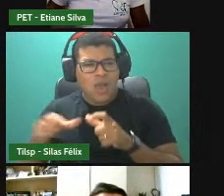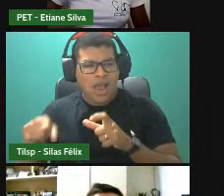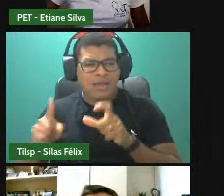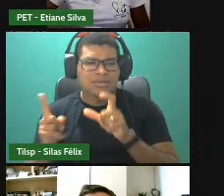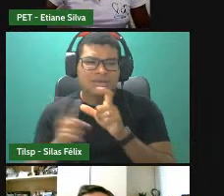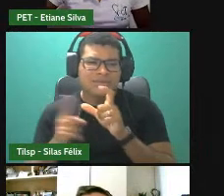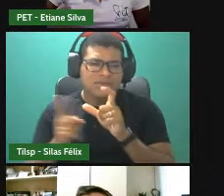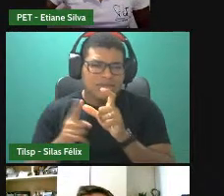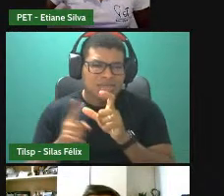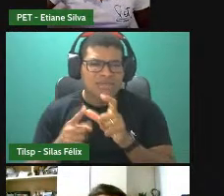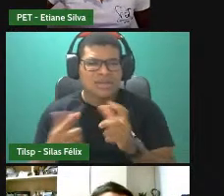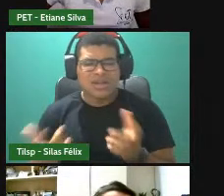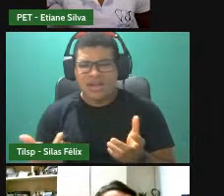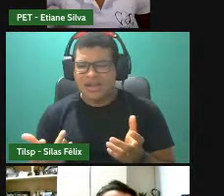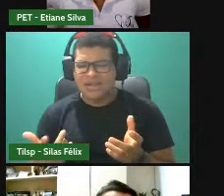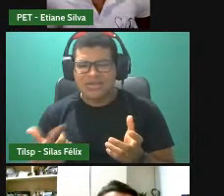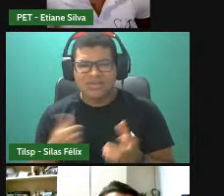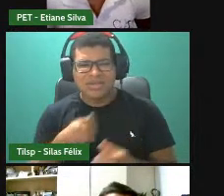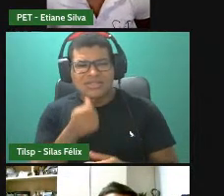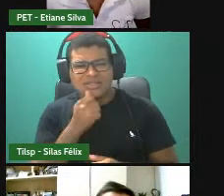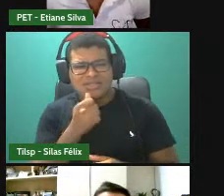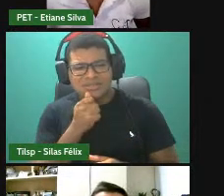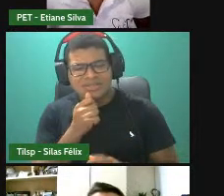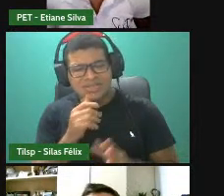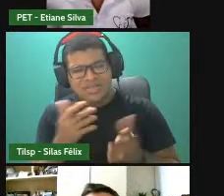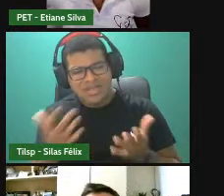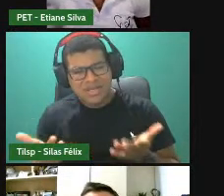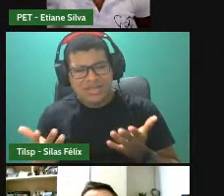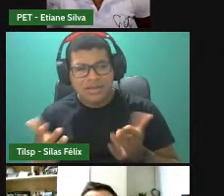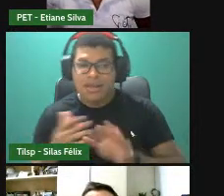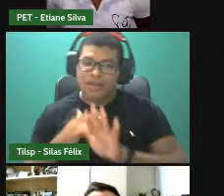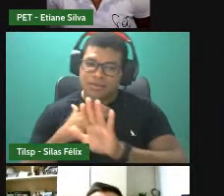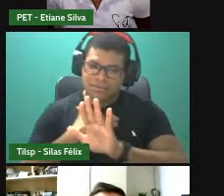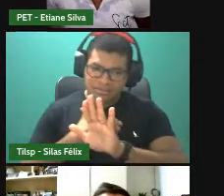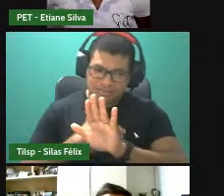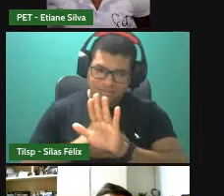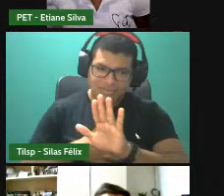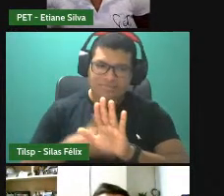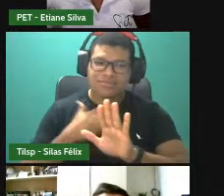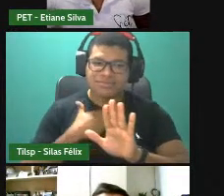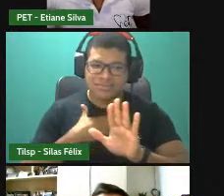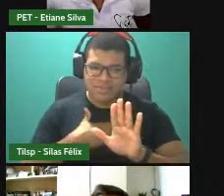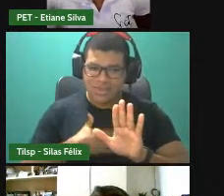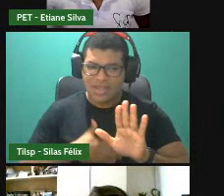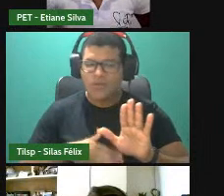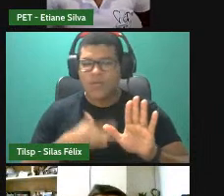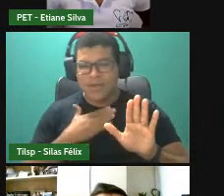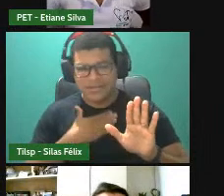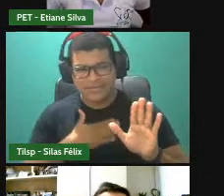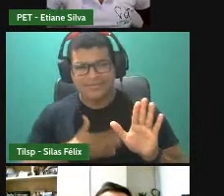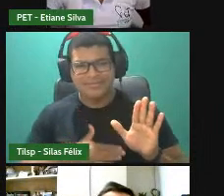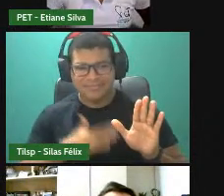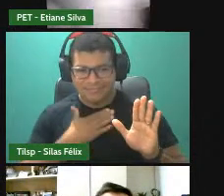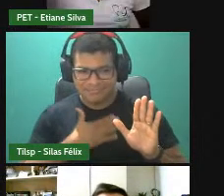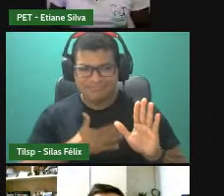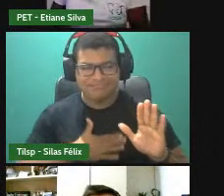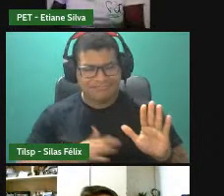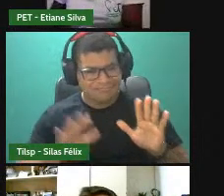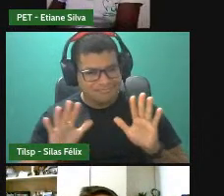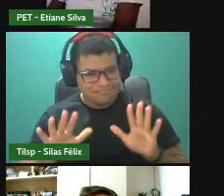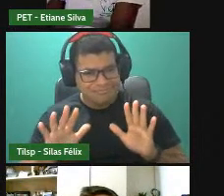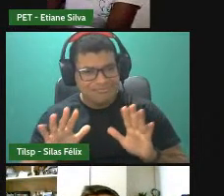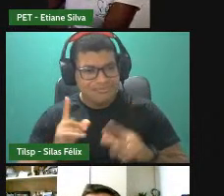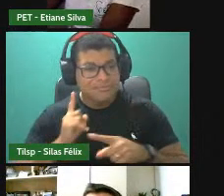retorno. Pois é, vamos com calma, né? Vamos com muita calma sobre isso, né? Porque quando